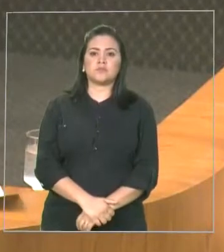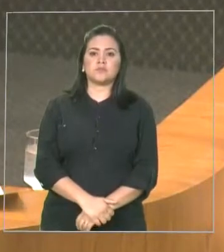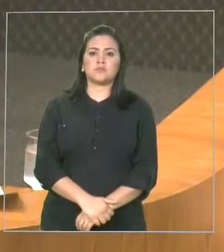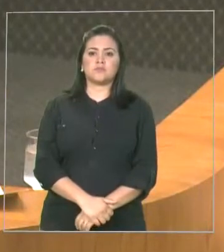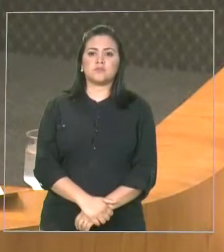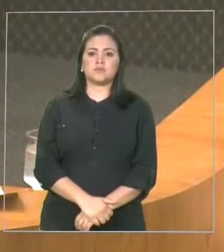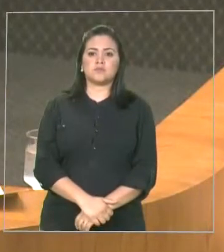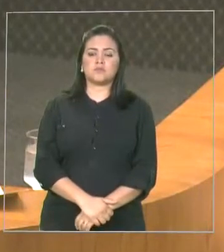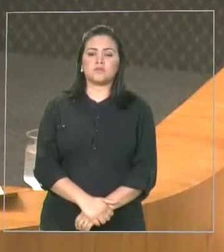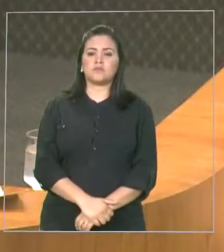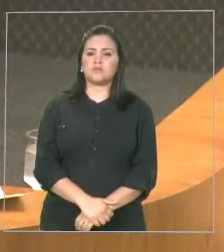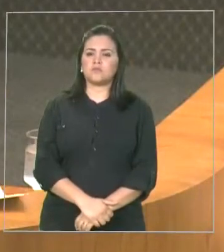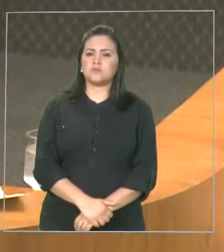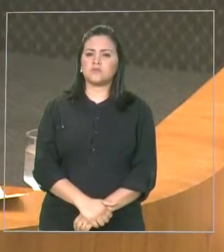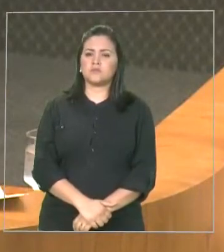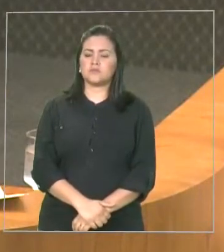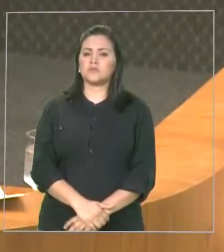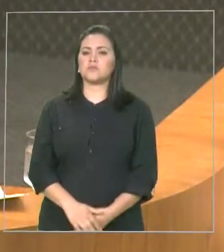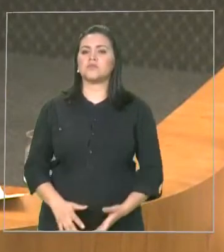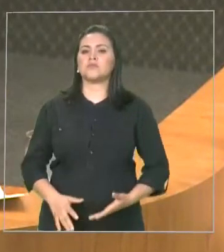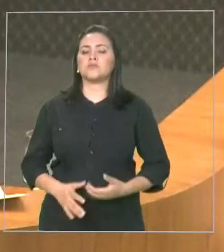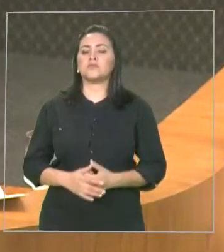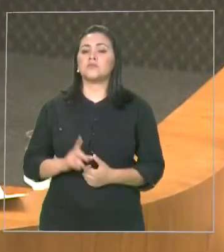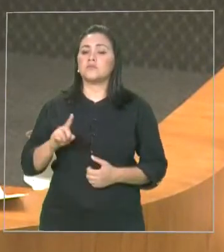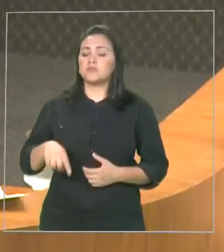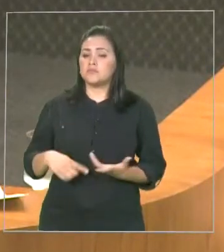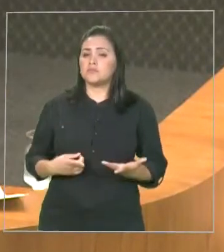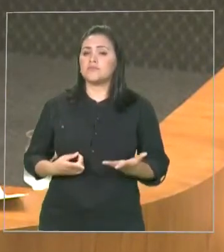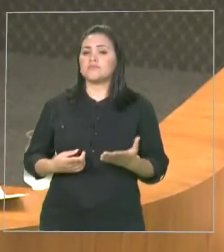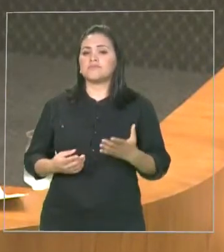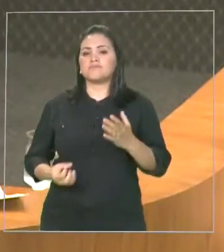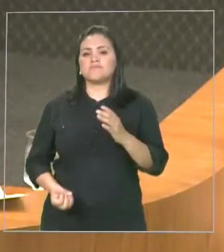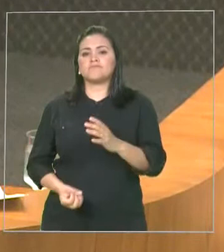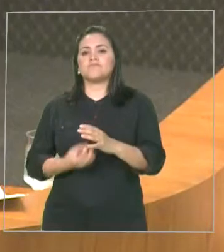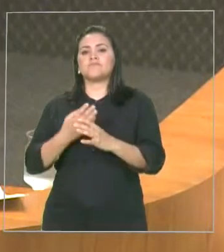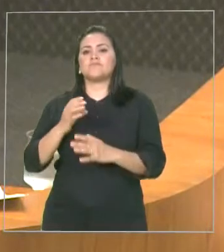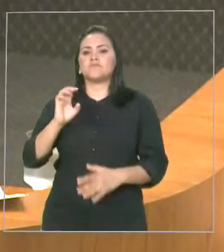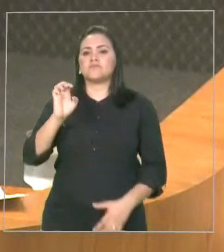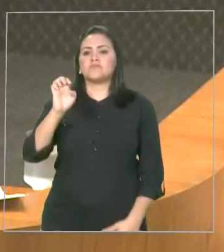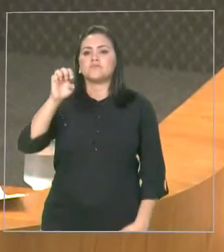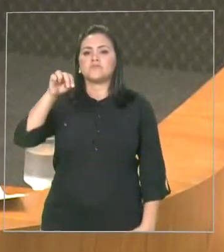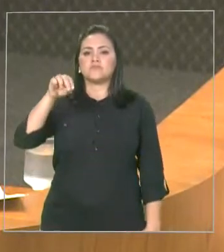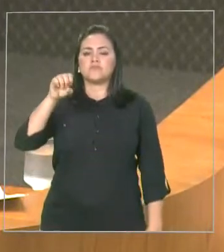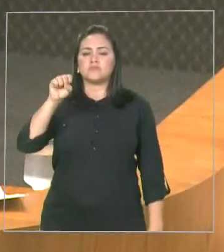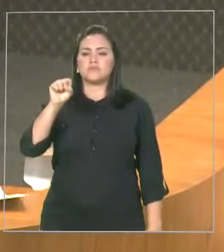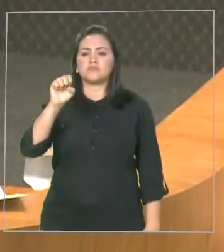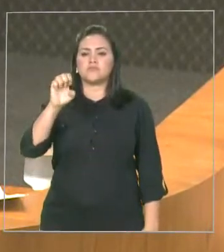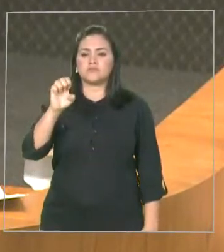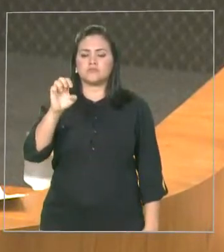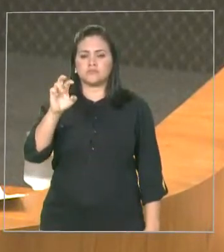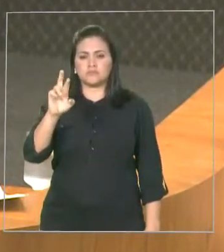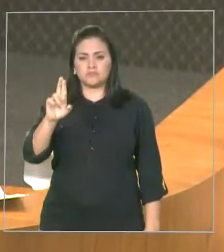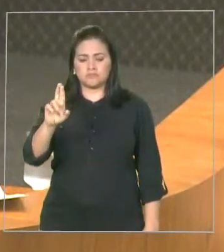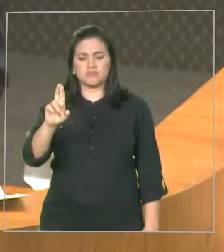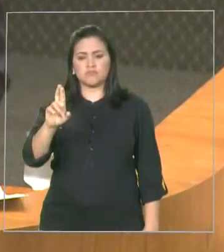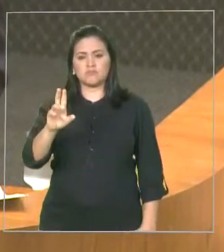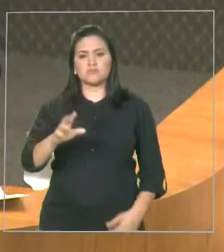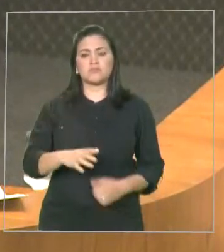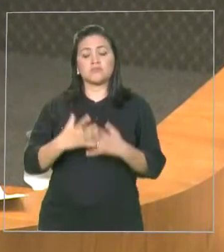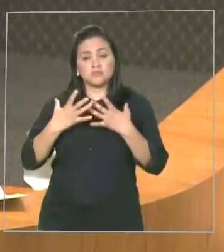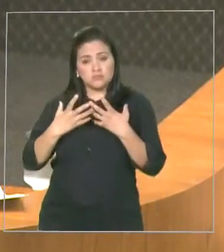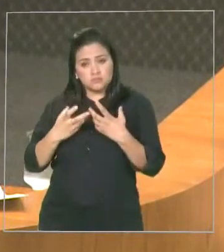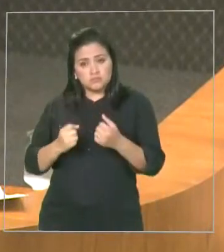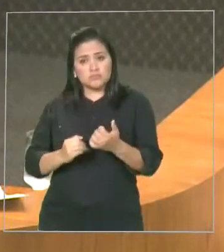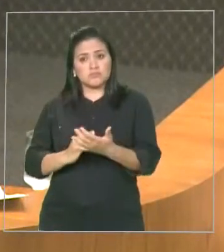da MCE, que foi aprovada, foi criada aqui em dezembro de 2013, mas, infelizmente,